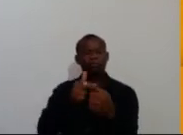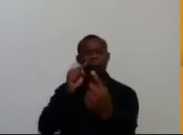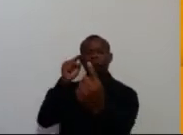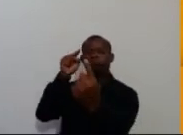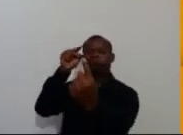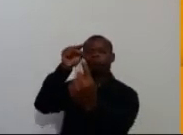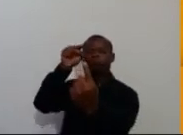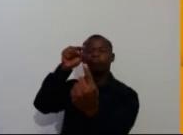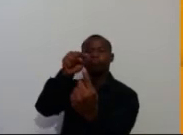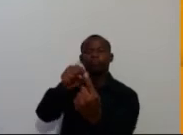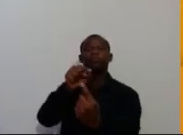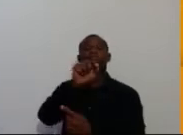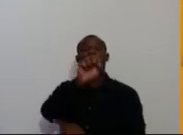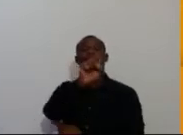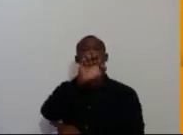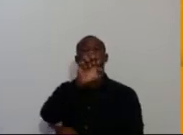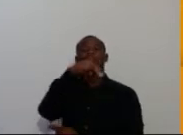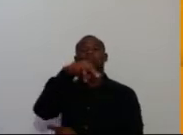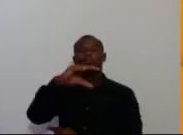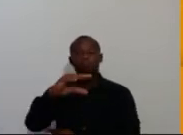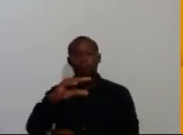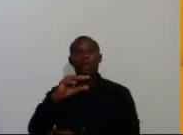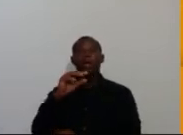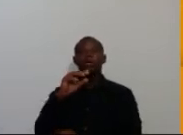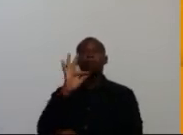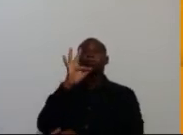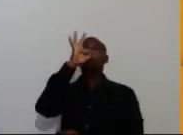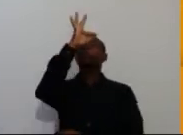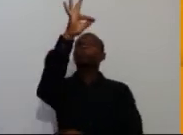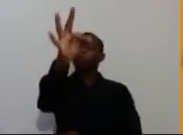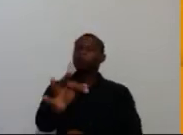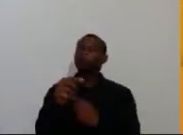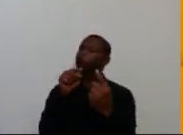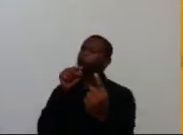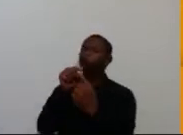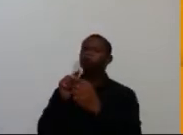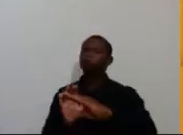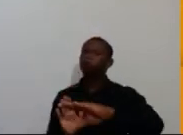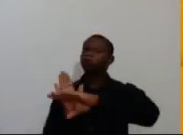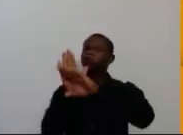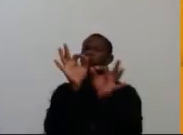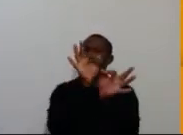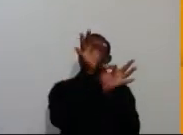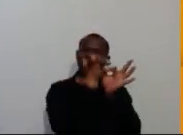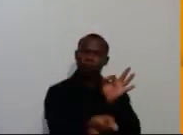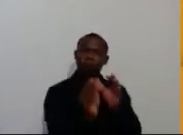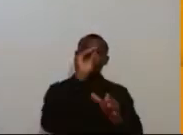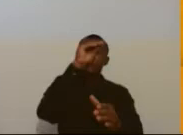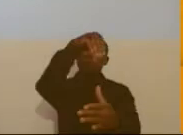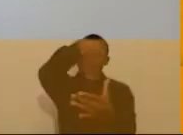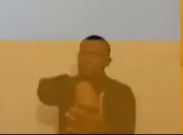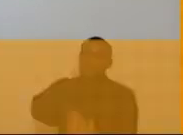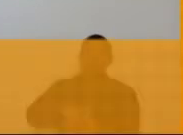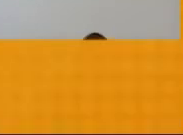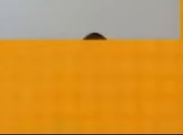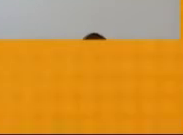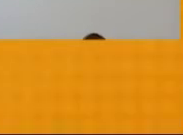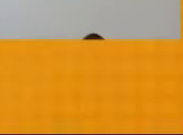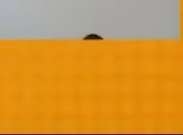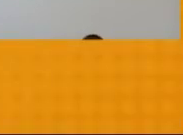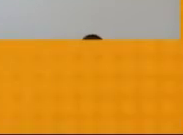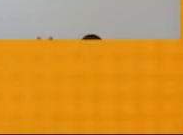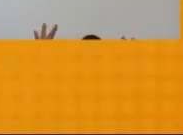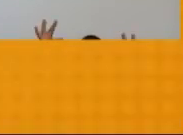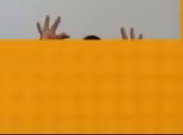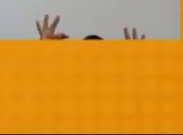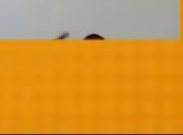futuro e dentro dessa perspectiva da tecnologia fazer parte da nossa vida e principalmente da educação,